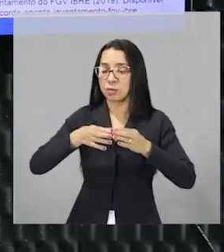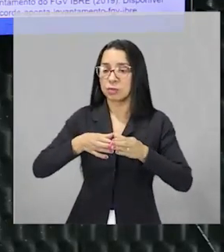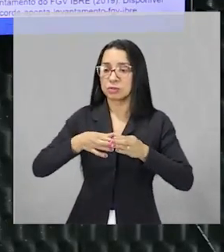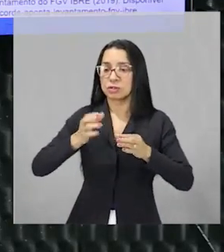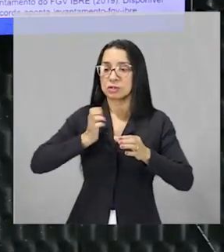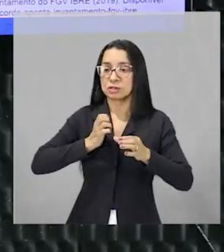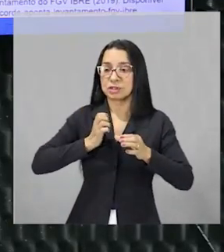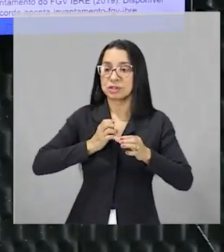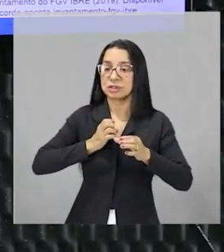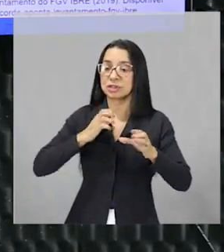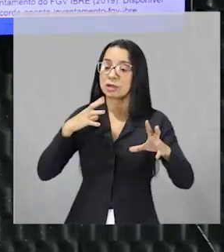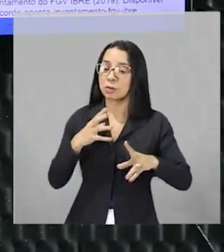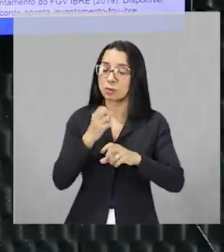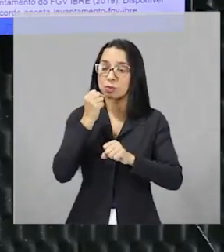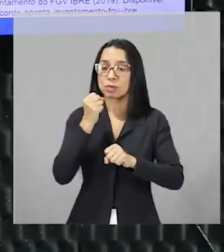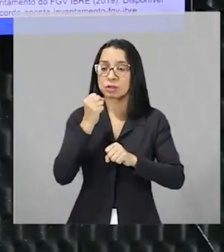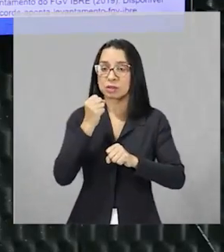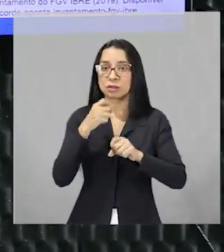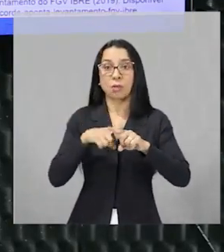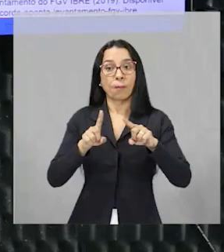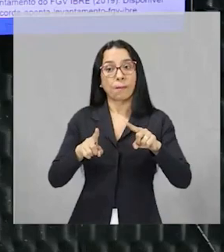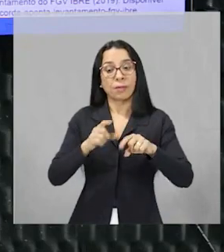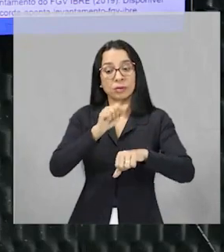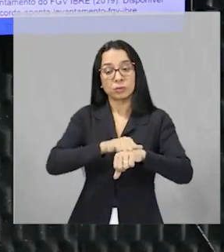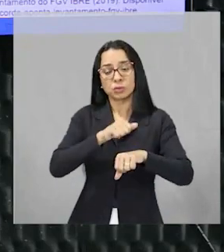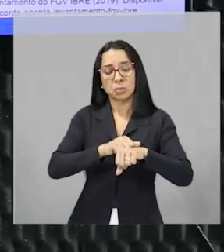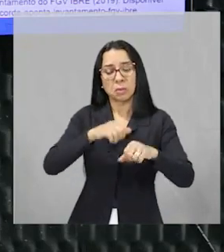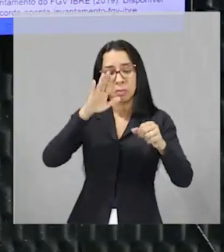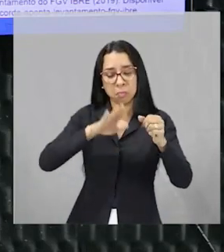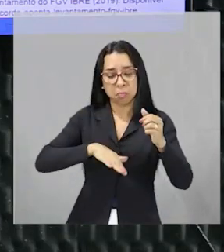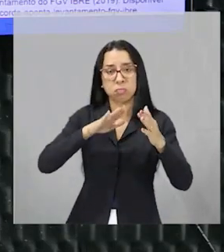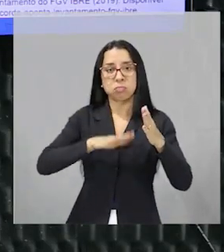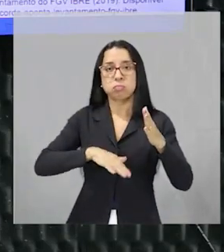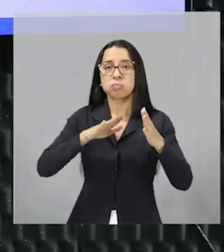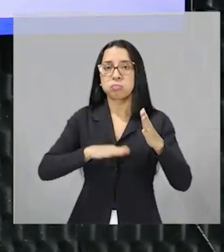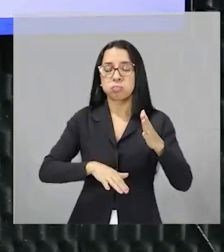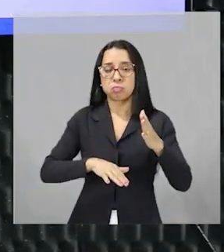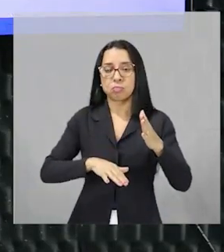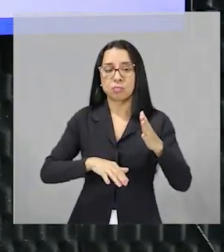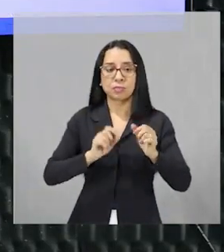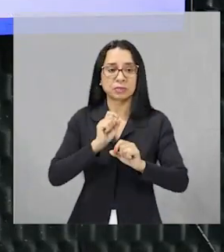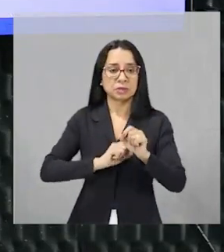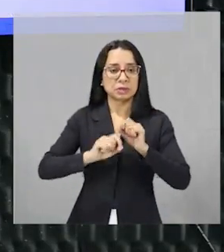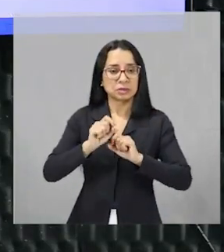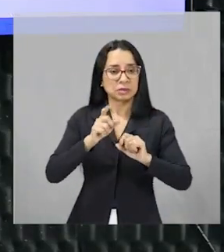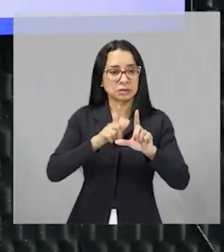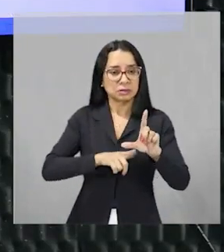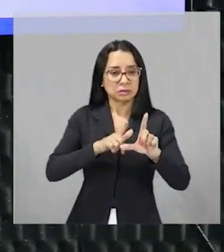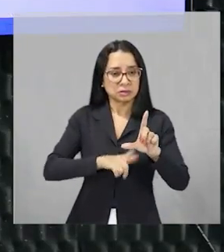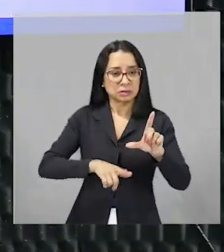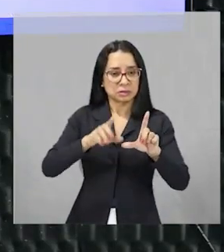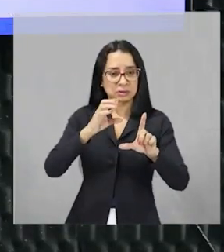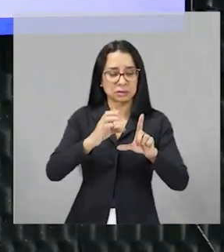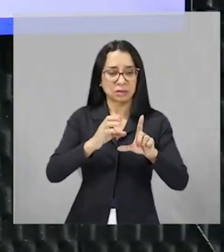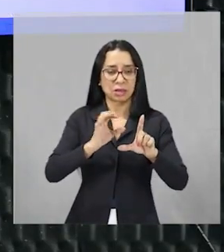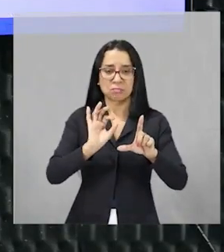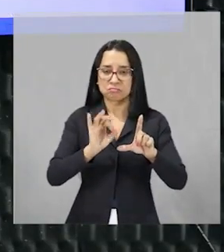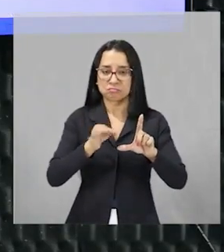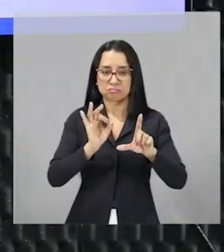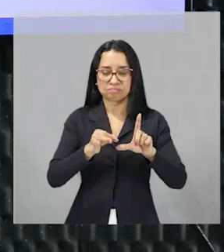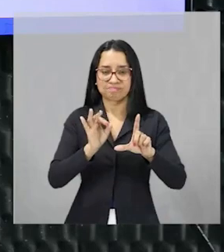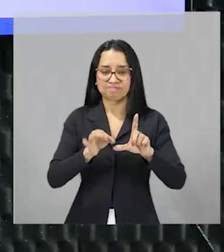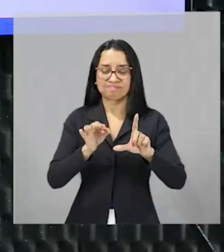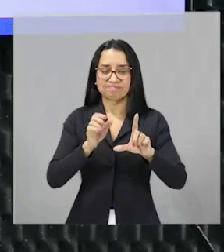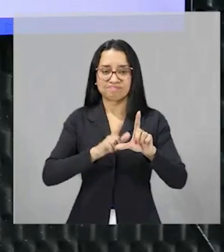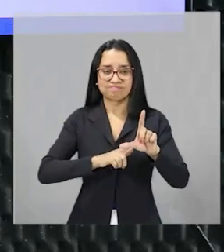pobre perdendo renda, ou seja, caindo para o ponto negativo. Então isso se confirma, galera, tá? Então a letra C está totalmente certa. A